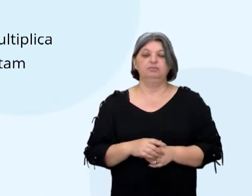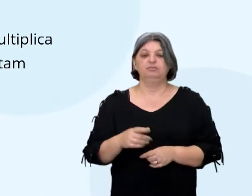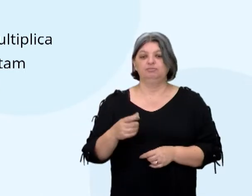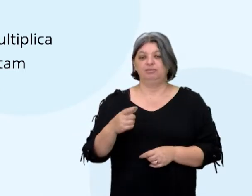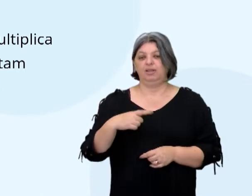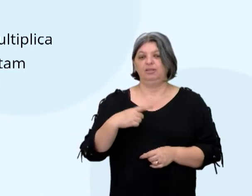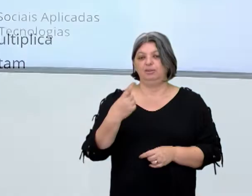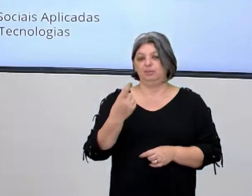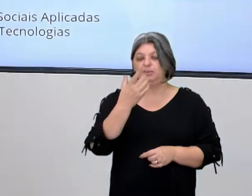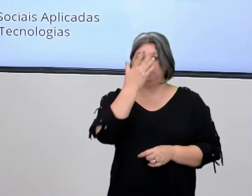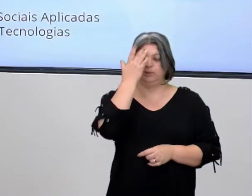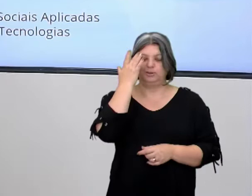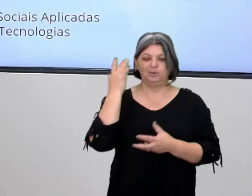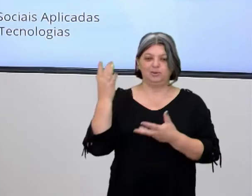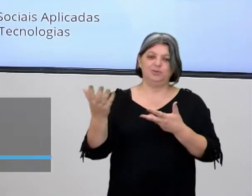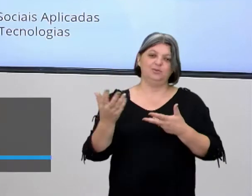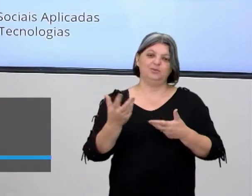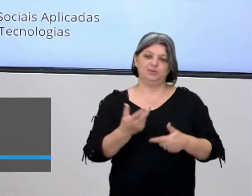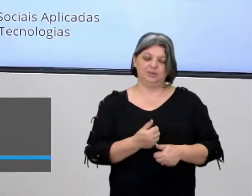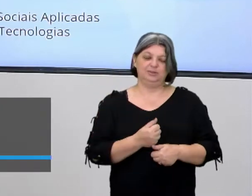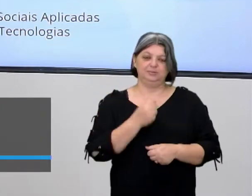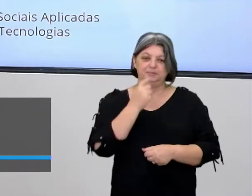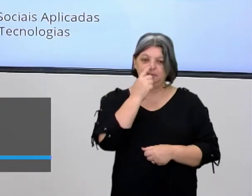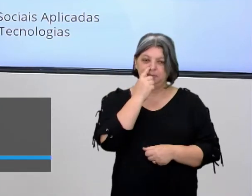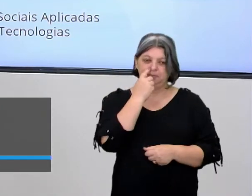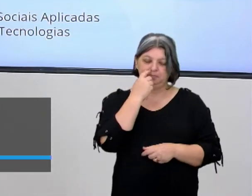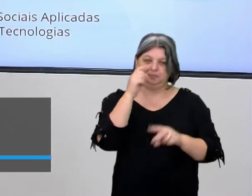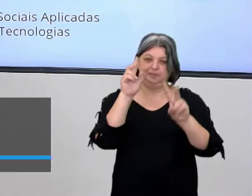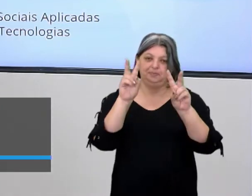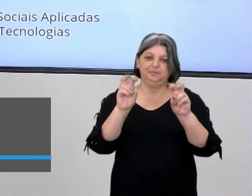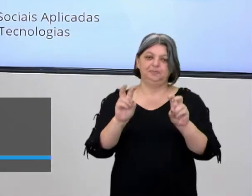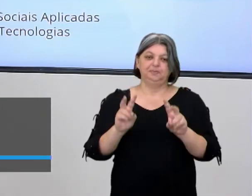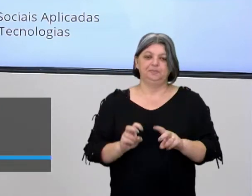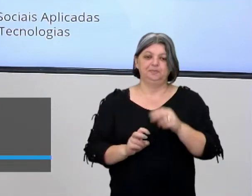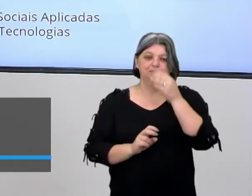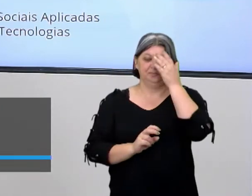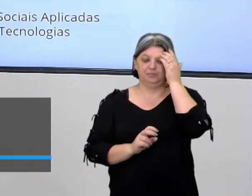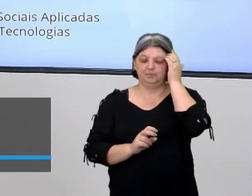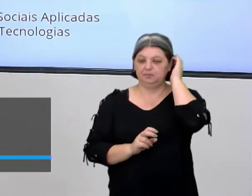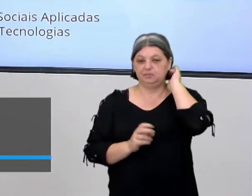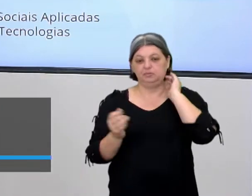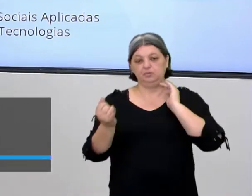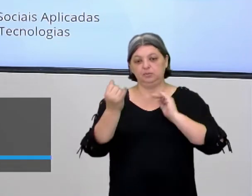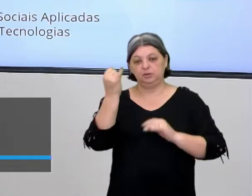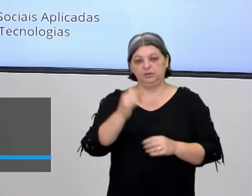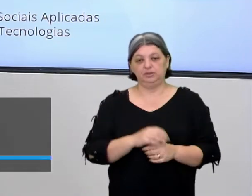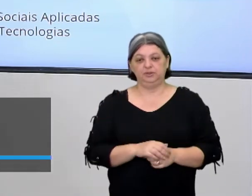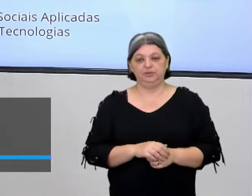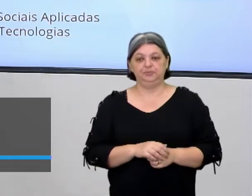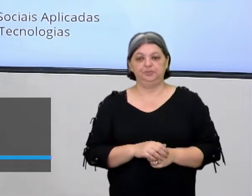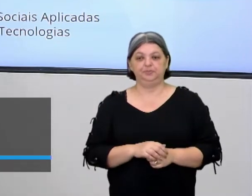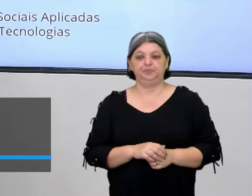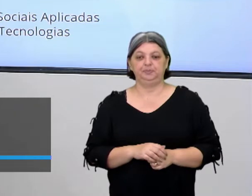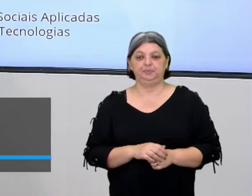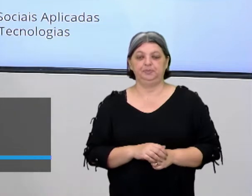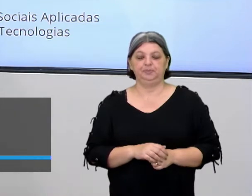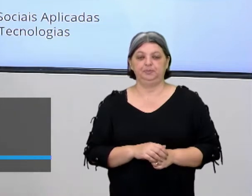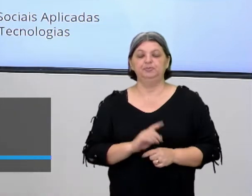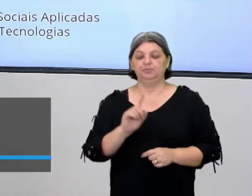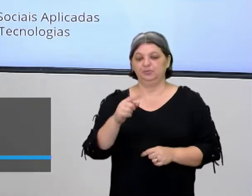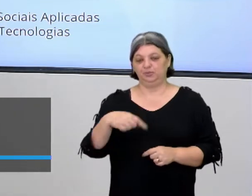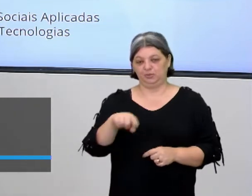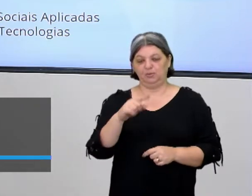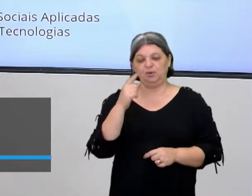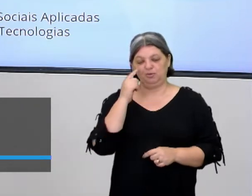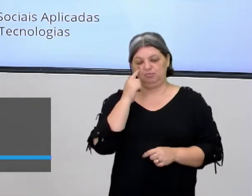Vamos conversar bastante sobre alguns temas bastante relevantes, tá? Assistam a próxima aula e vocês vão gostar. Vai